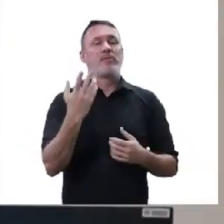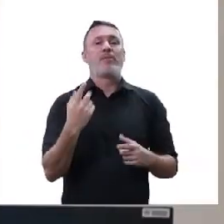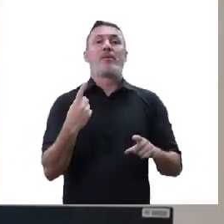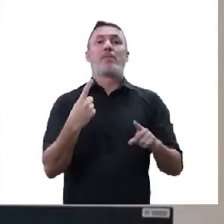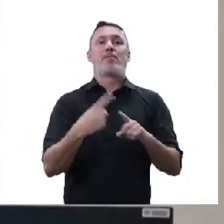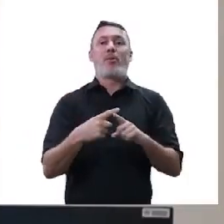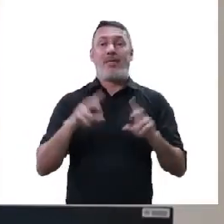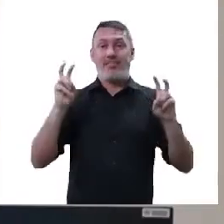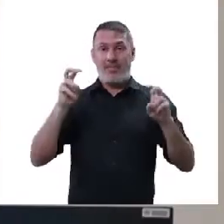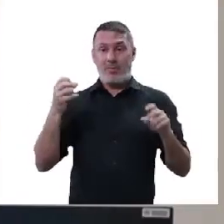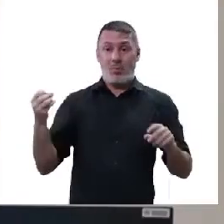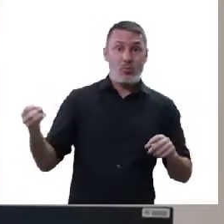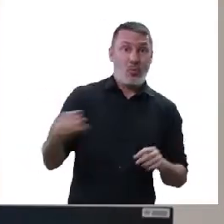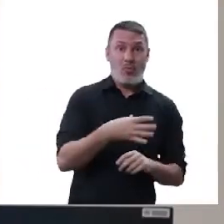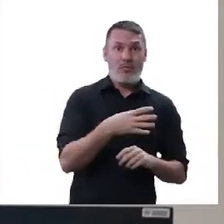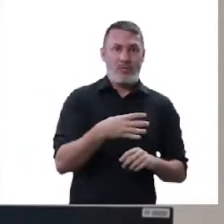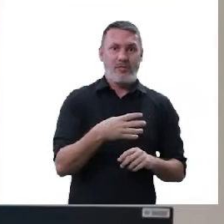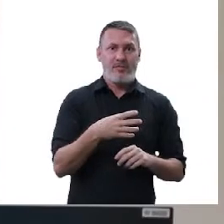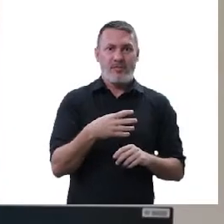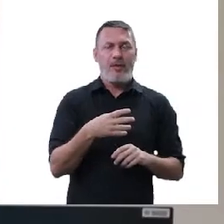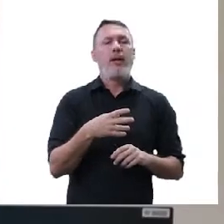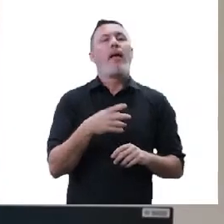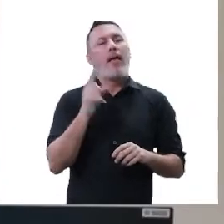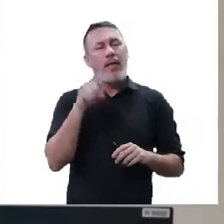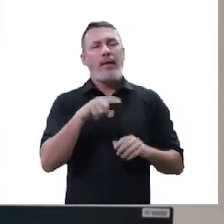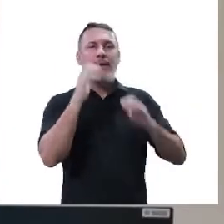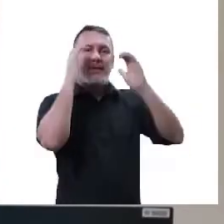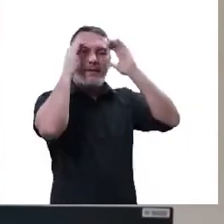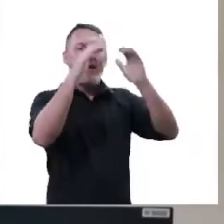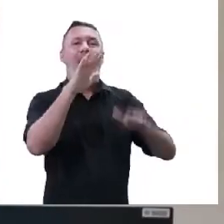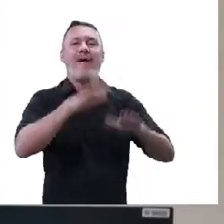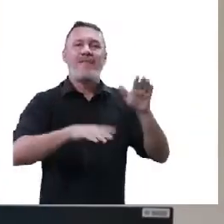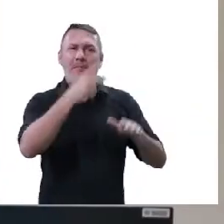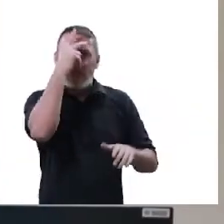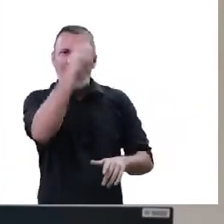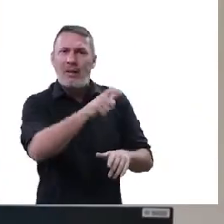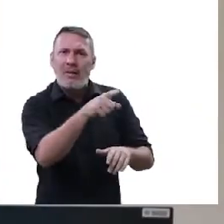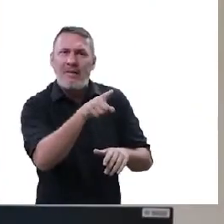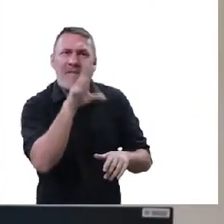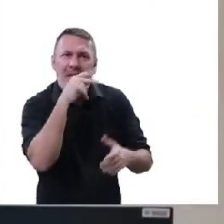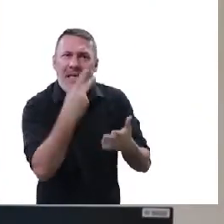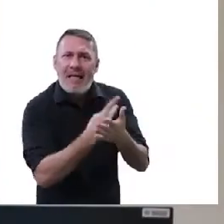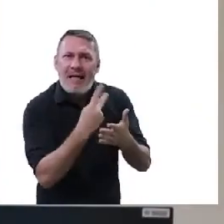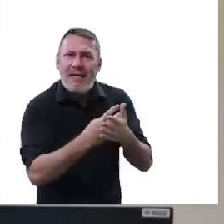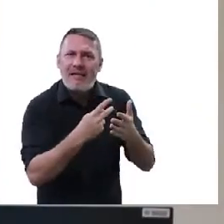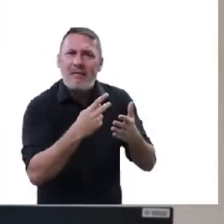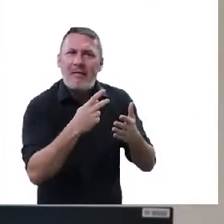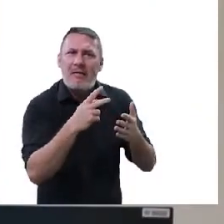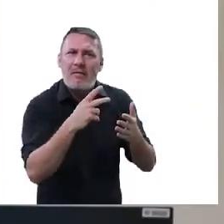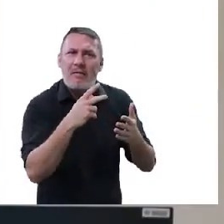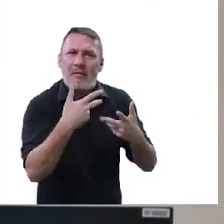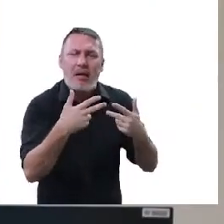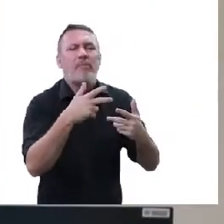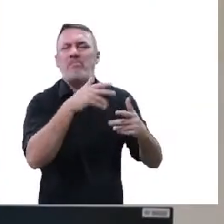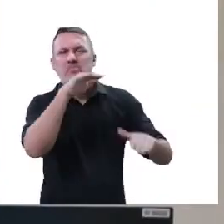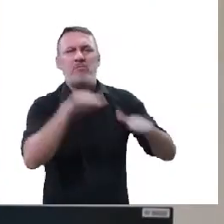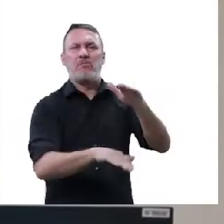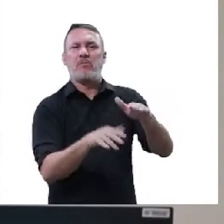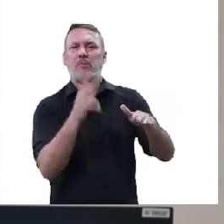aluno, ele vem tratar aquele sujeito que até então era marginalizado, ficava à margem da